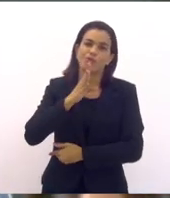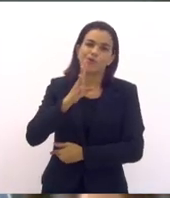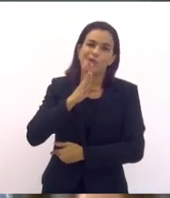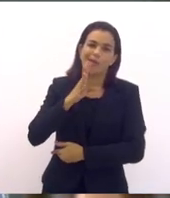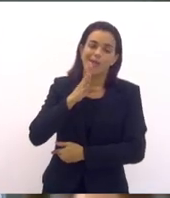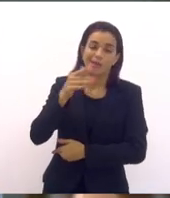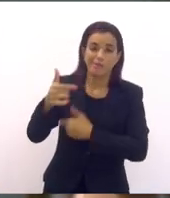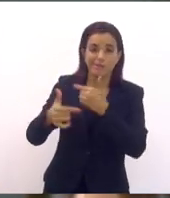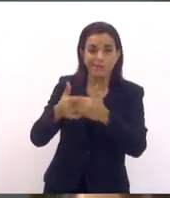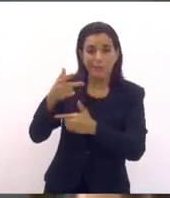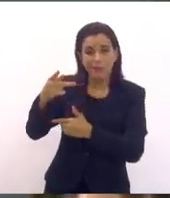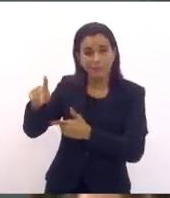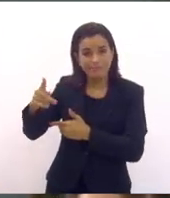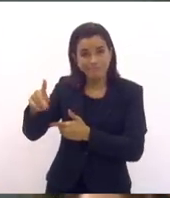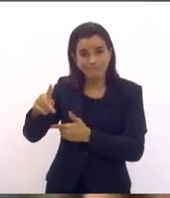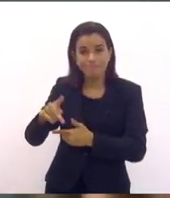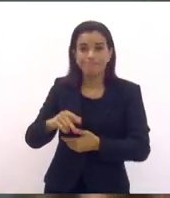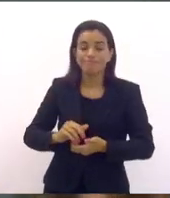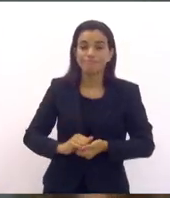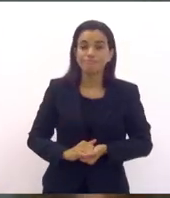capaz do qual ela